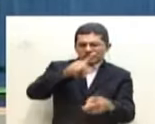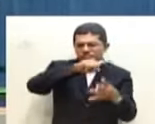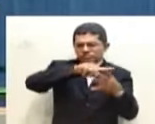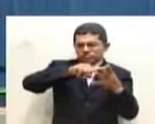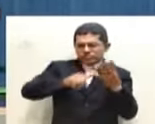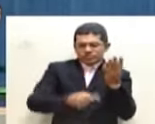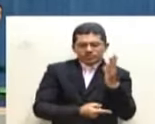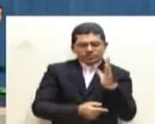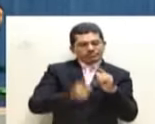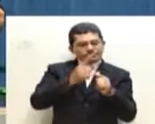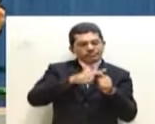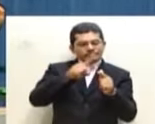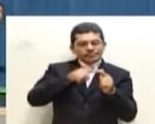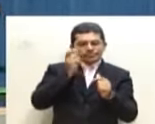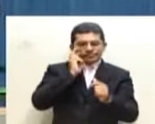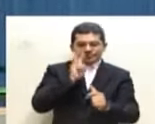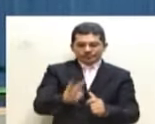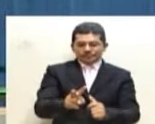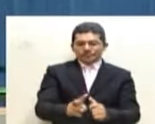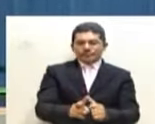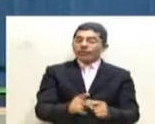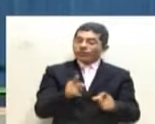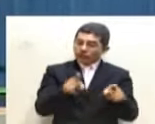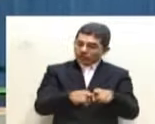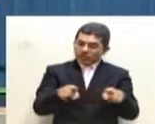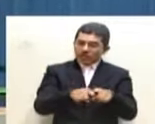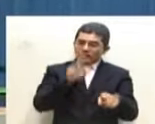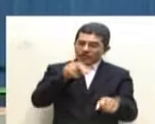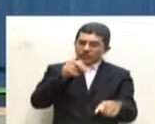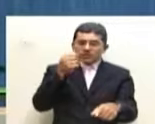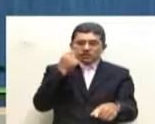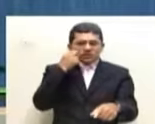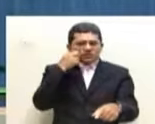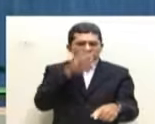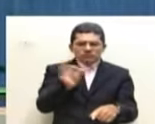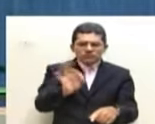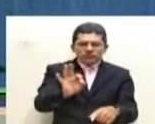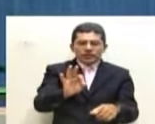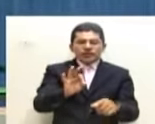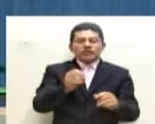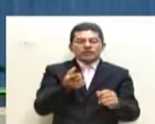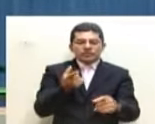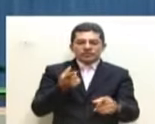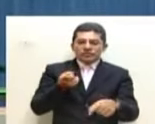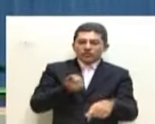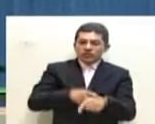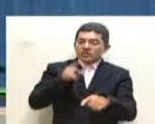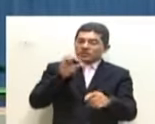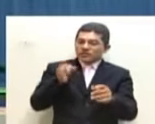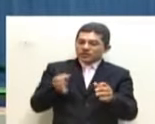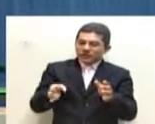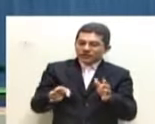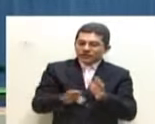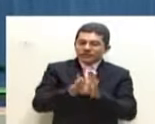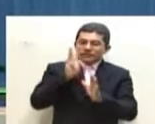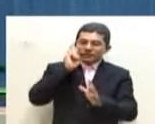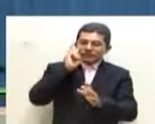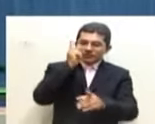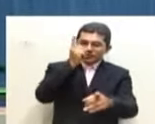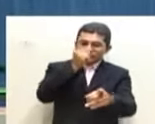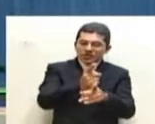dos propósitos, você mesmo sem perceber, vai acabar partindo a boneca da